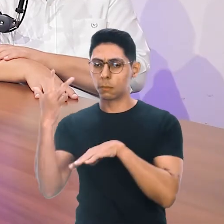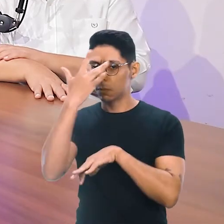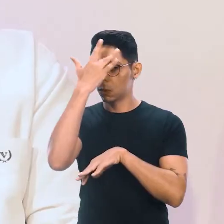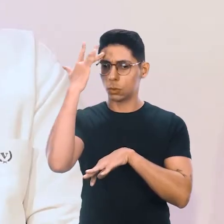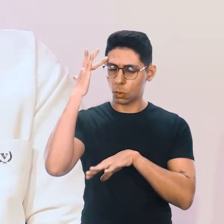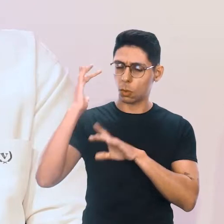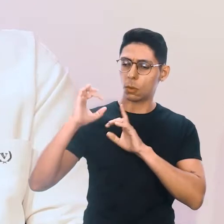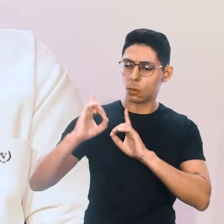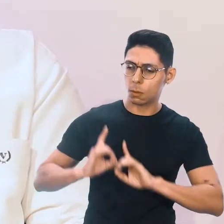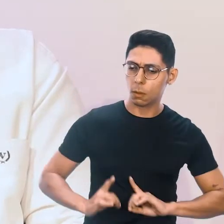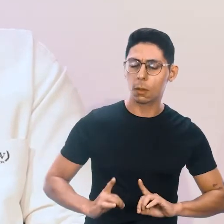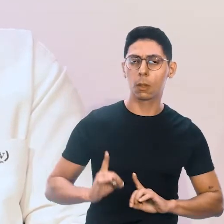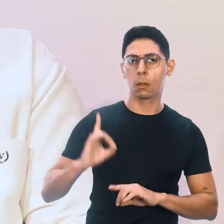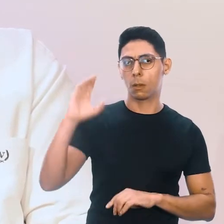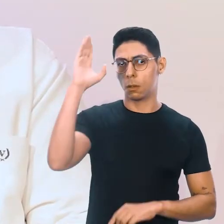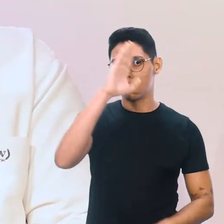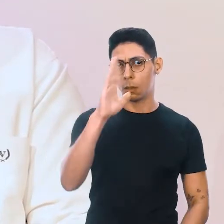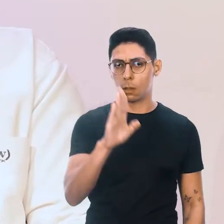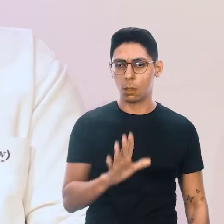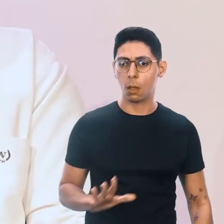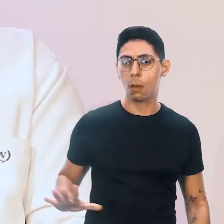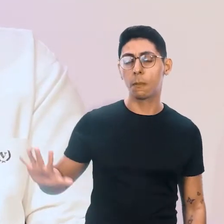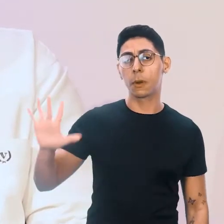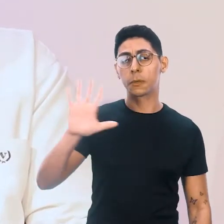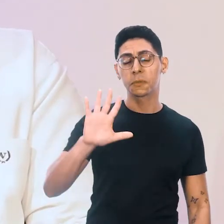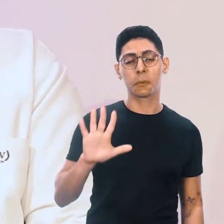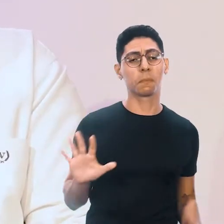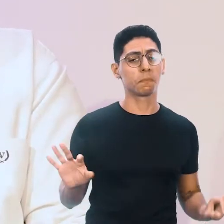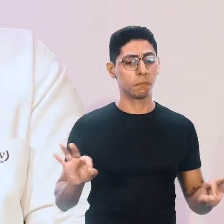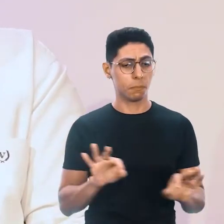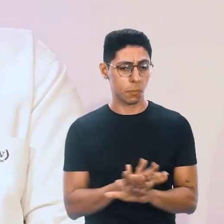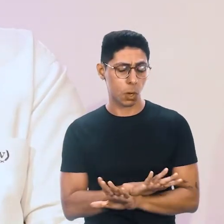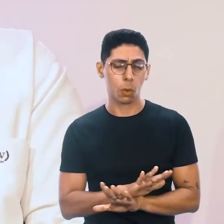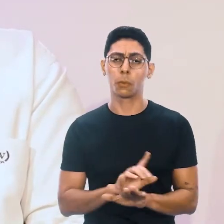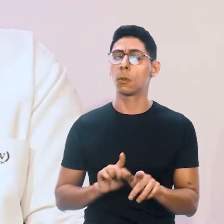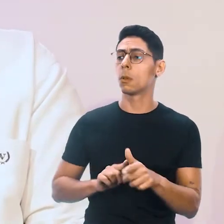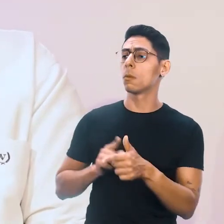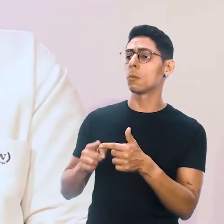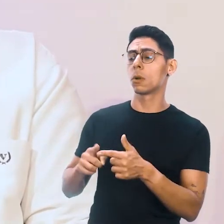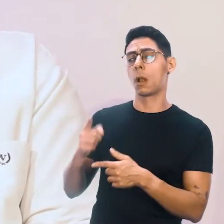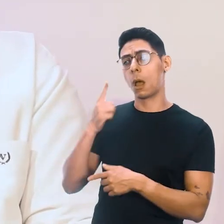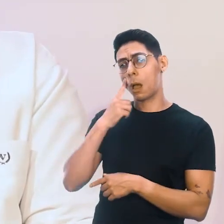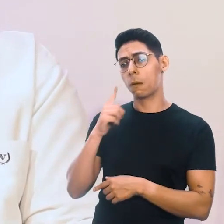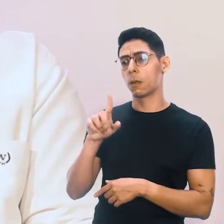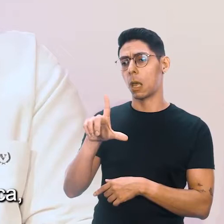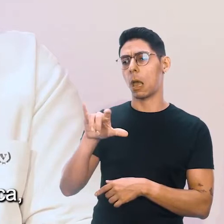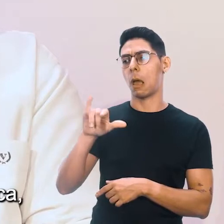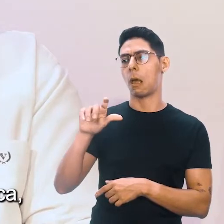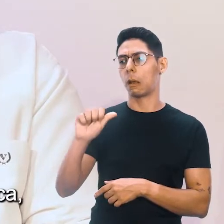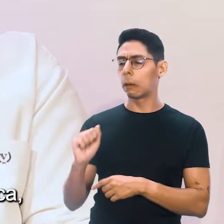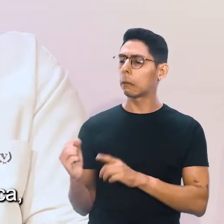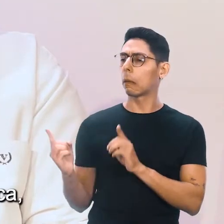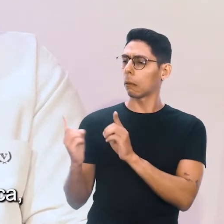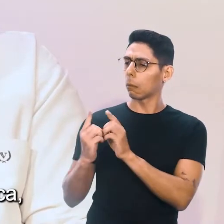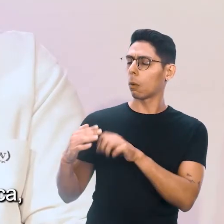deficiência no Brasil. E depois que você teve lá com a Lia Crespo, que você fundou o